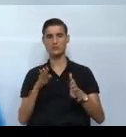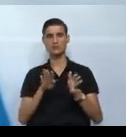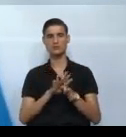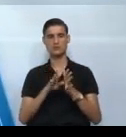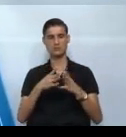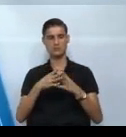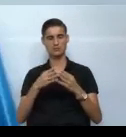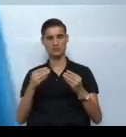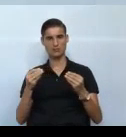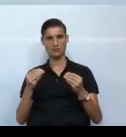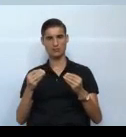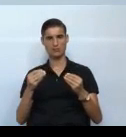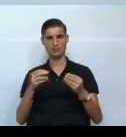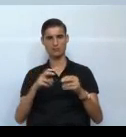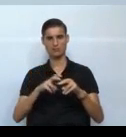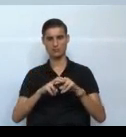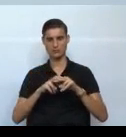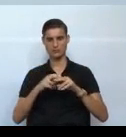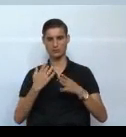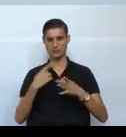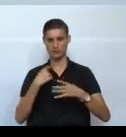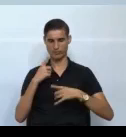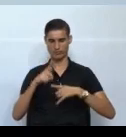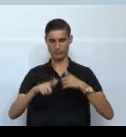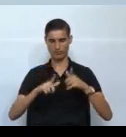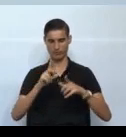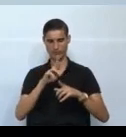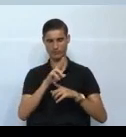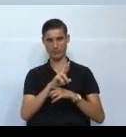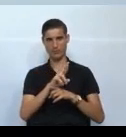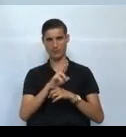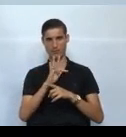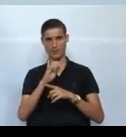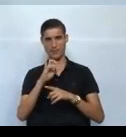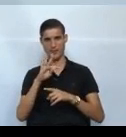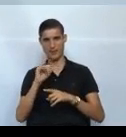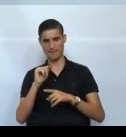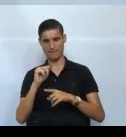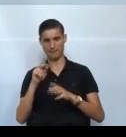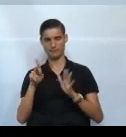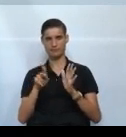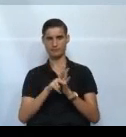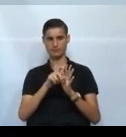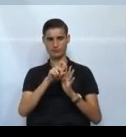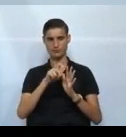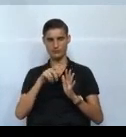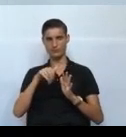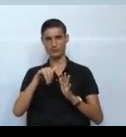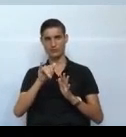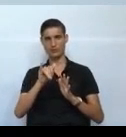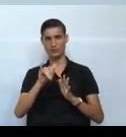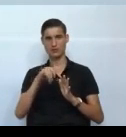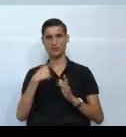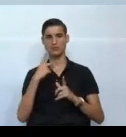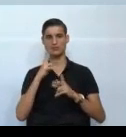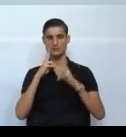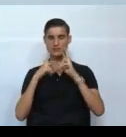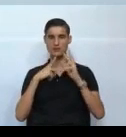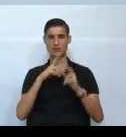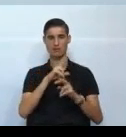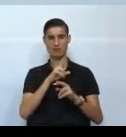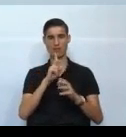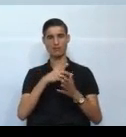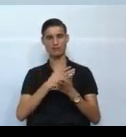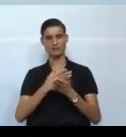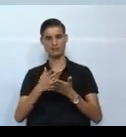numa solução. Então, aqui, quando eu estou trabalhando com r θ em função de x e y, nós vamos ter o r